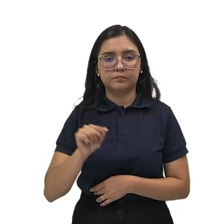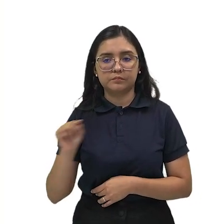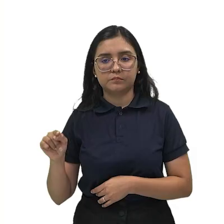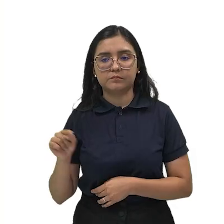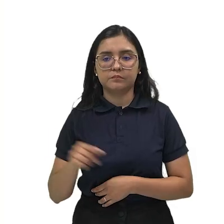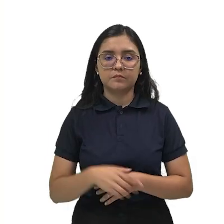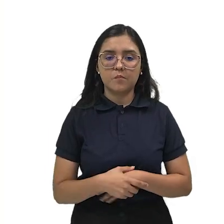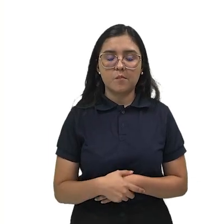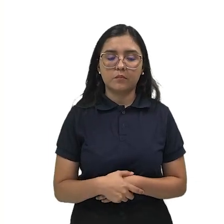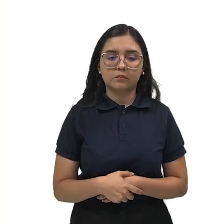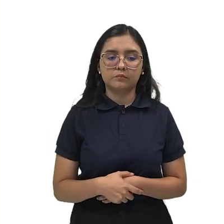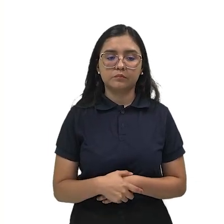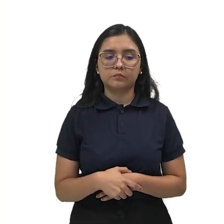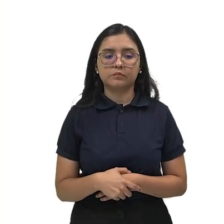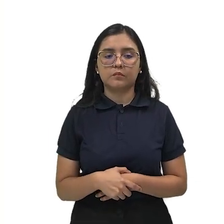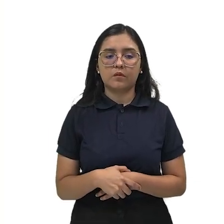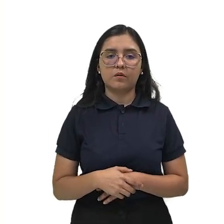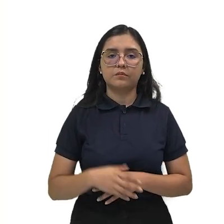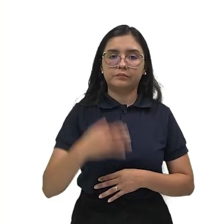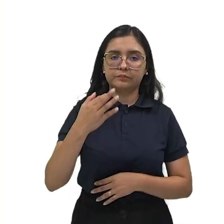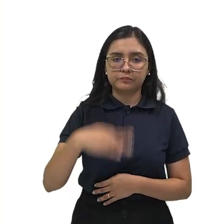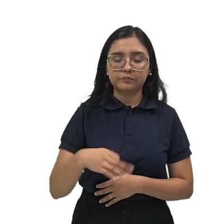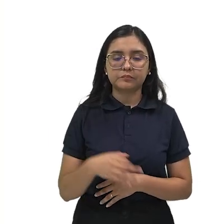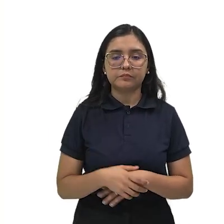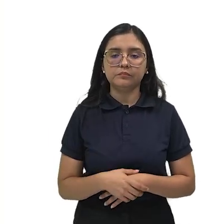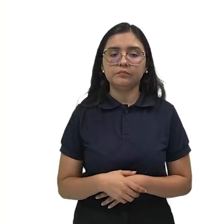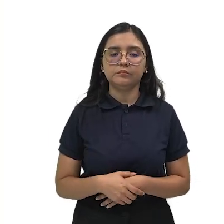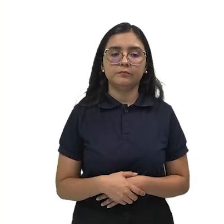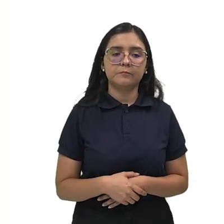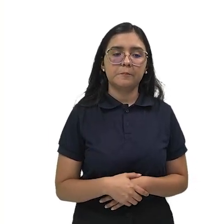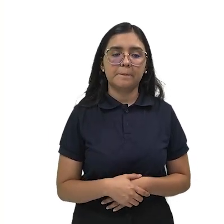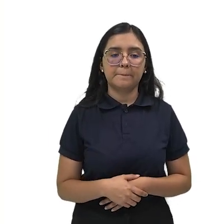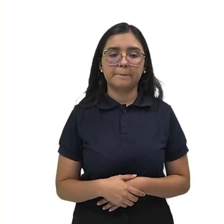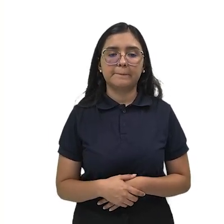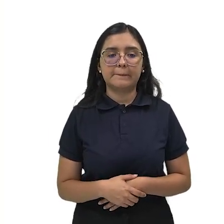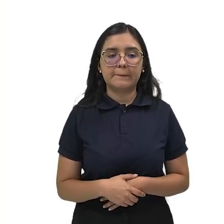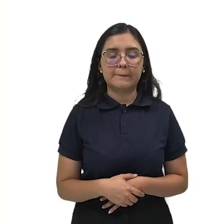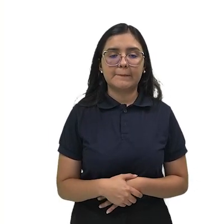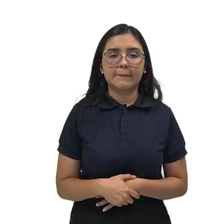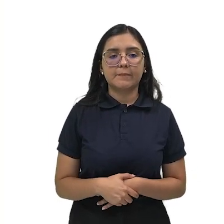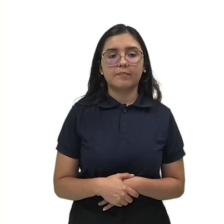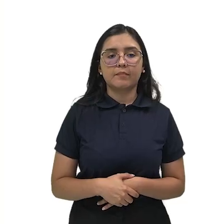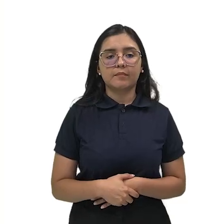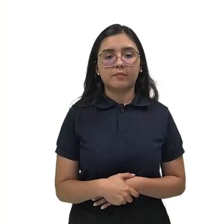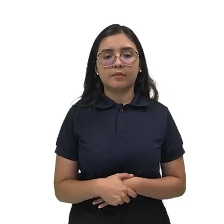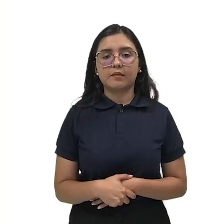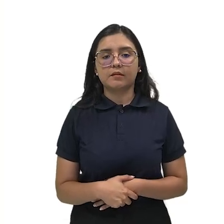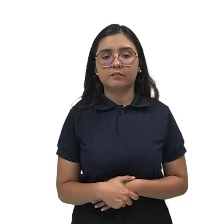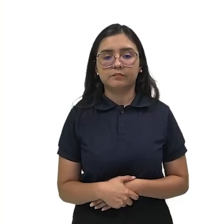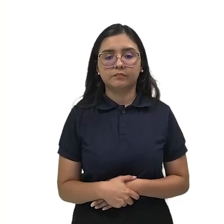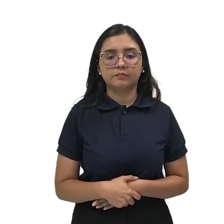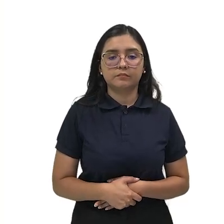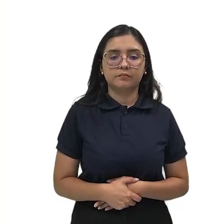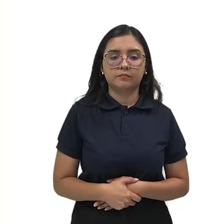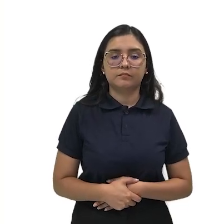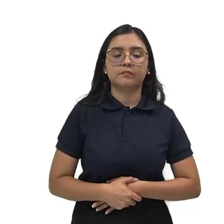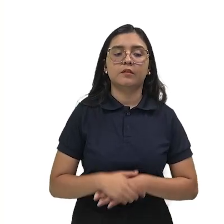e reticências. Beleza? Muito bem. Agora, vamos